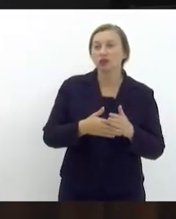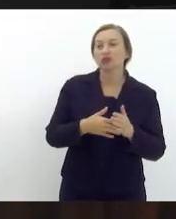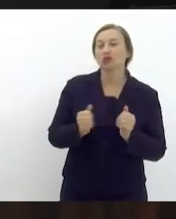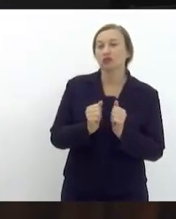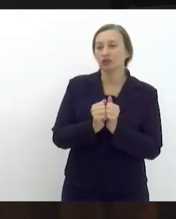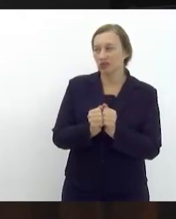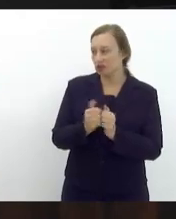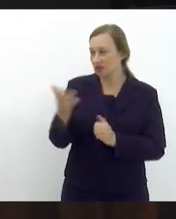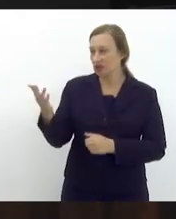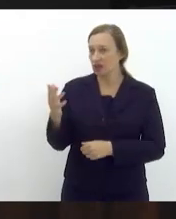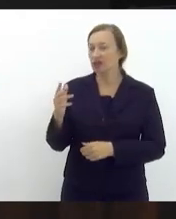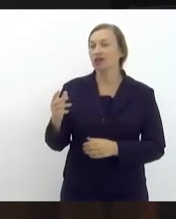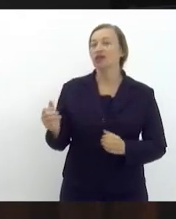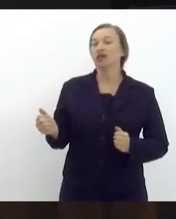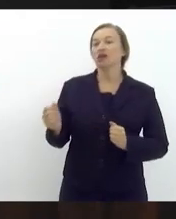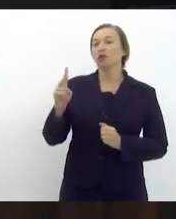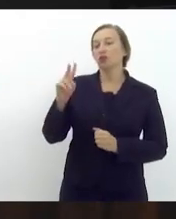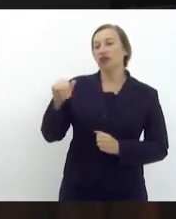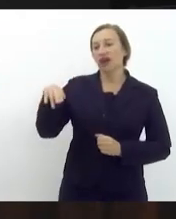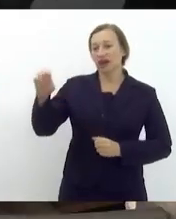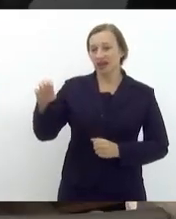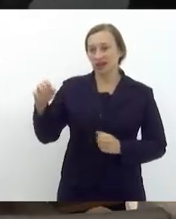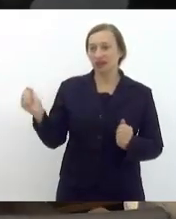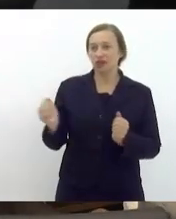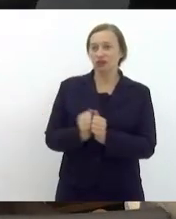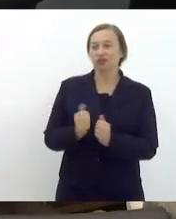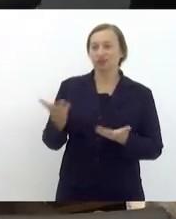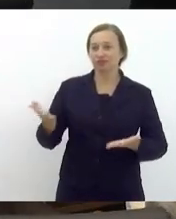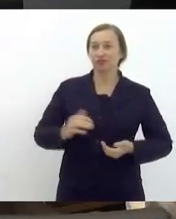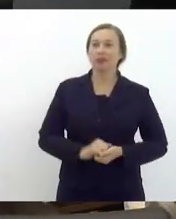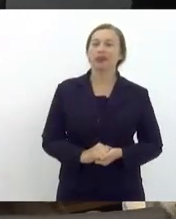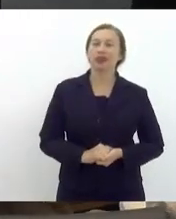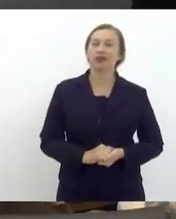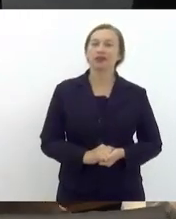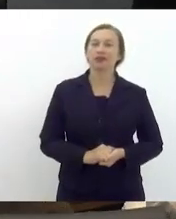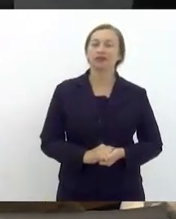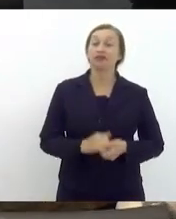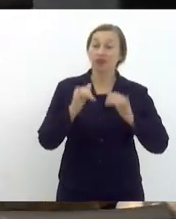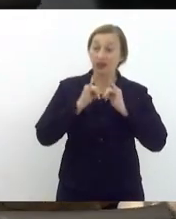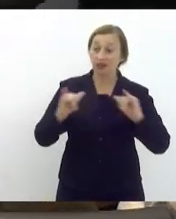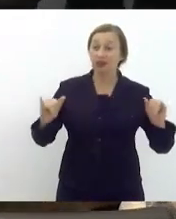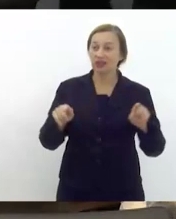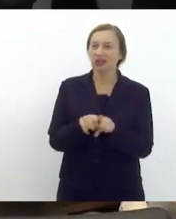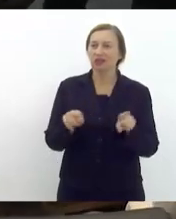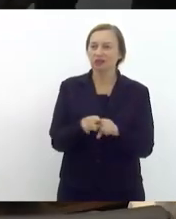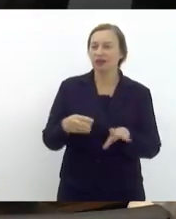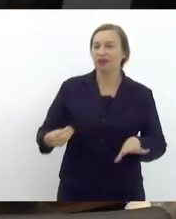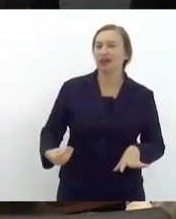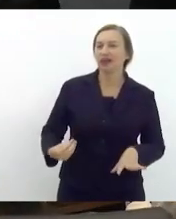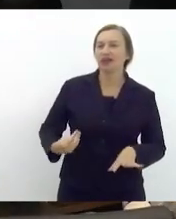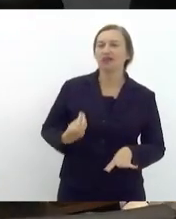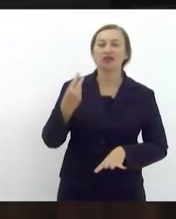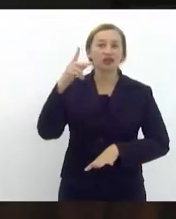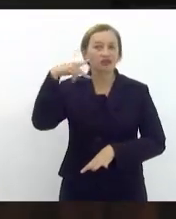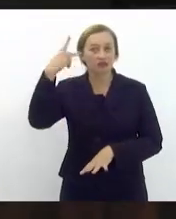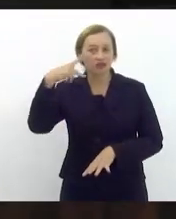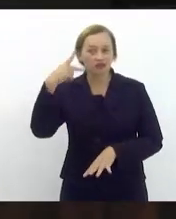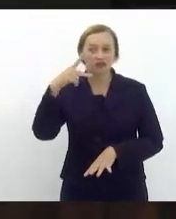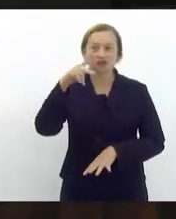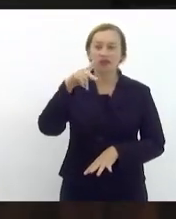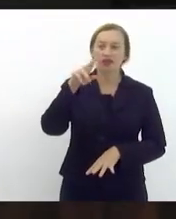se filiarem a nossa querida unale anunciar também aqui a presença da vereadora Fabiane